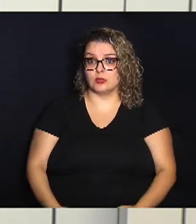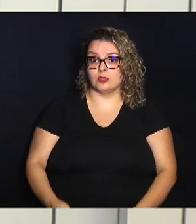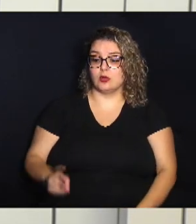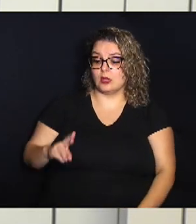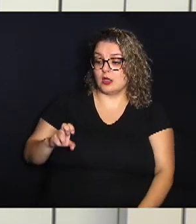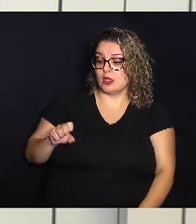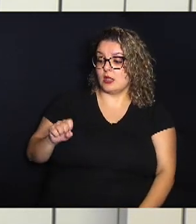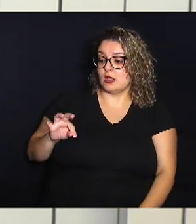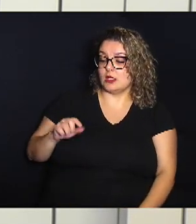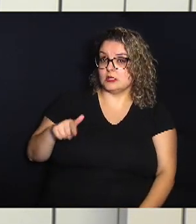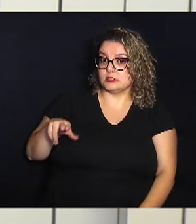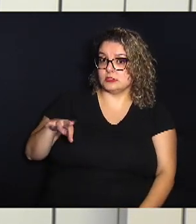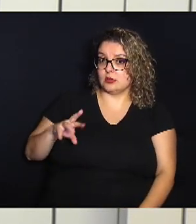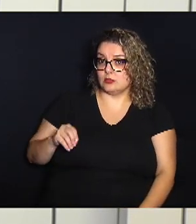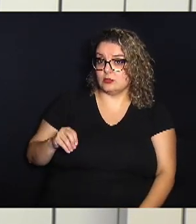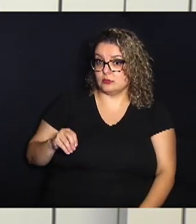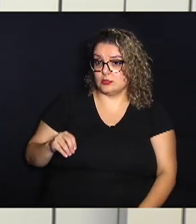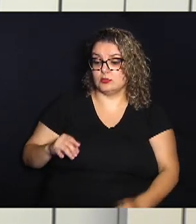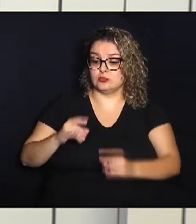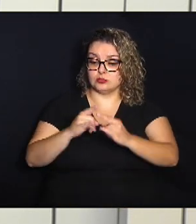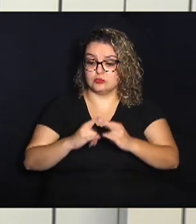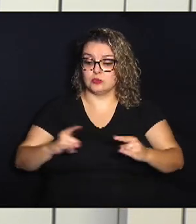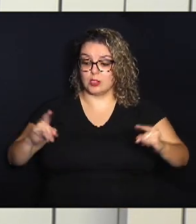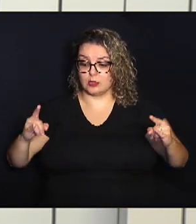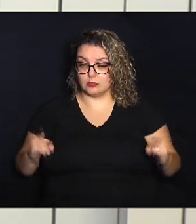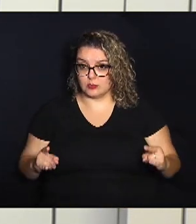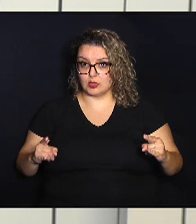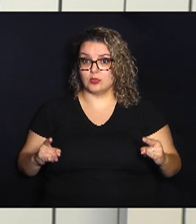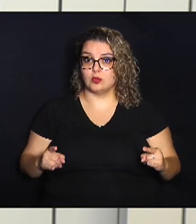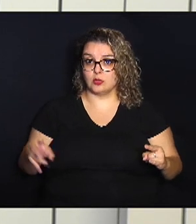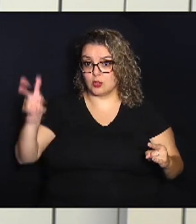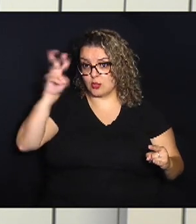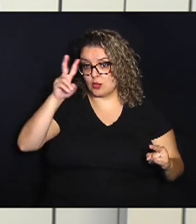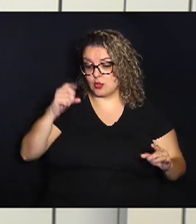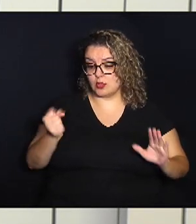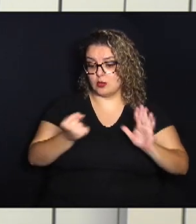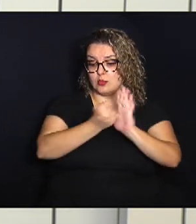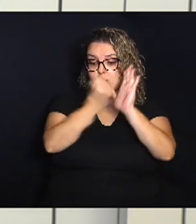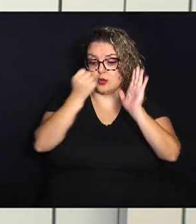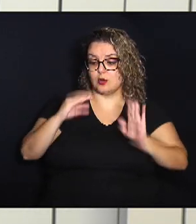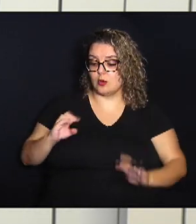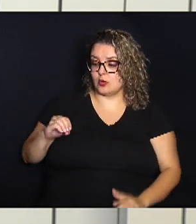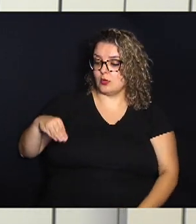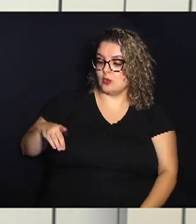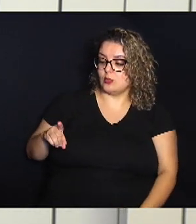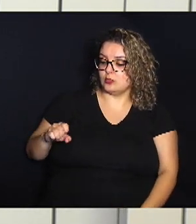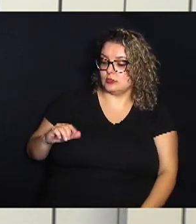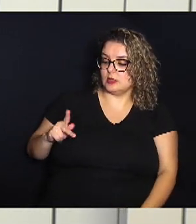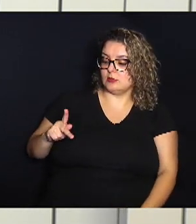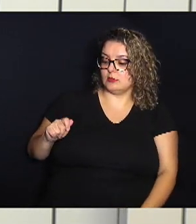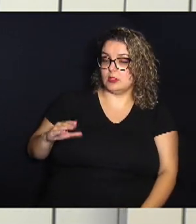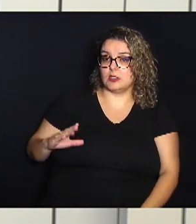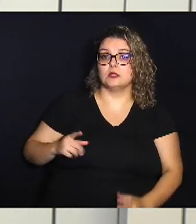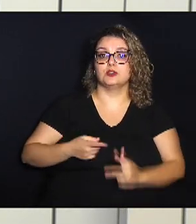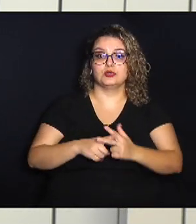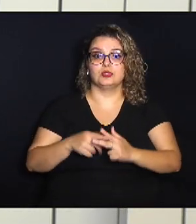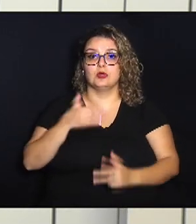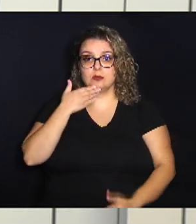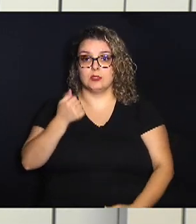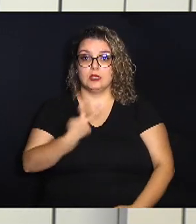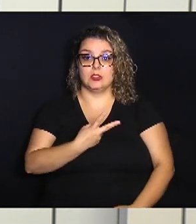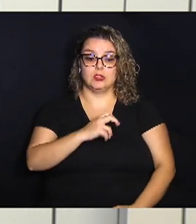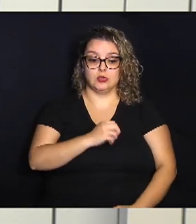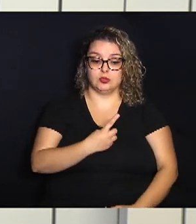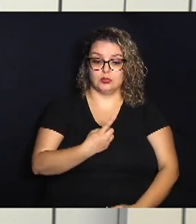restauro do Galpão dos Lemos. O imóvel, tombado pelo Condepac, já passou por obras de melhorias em